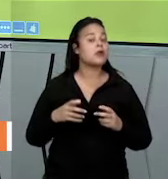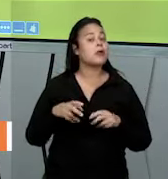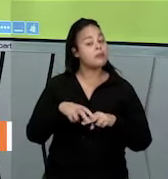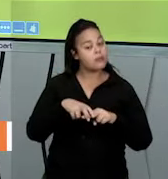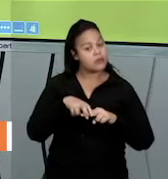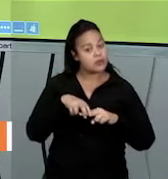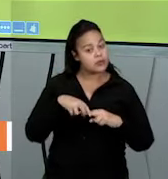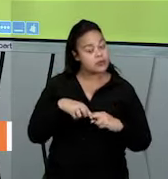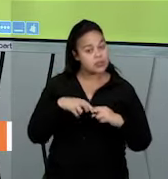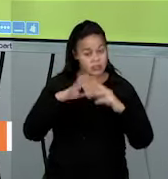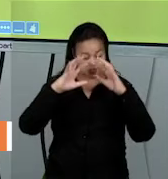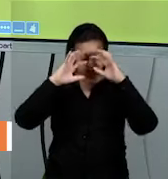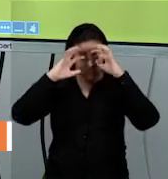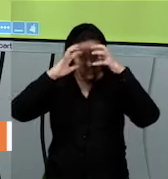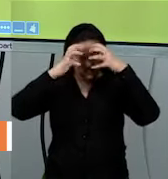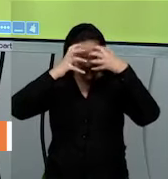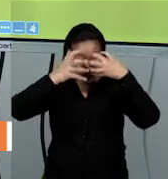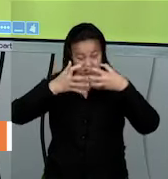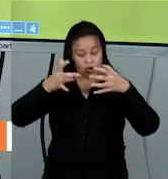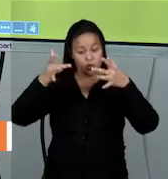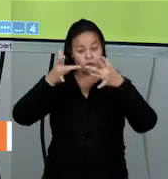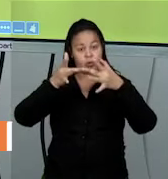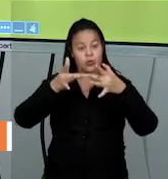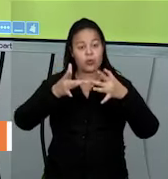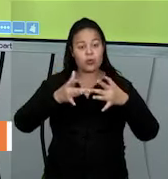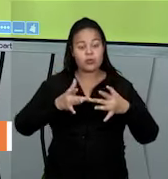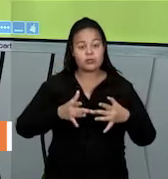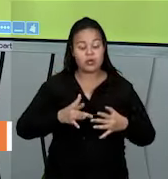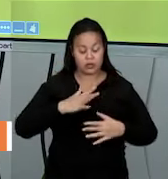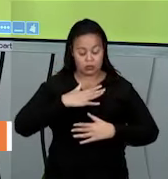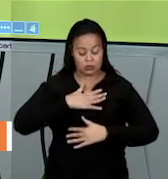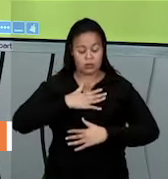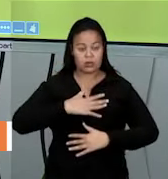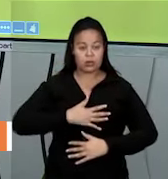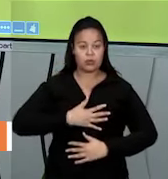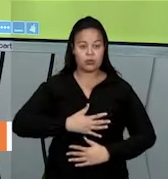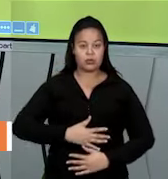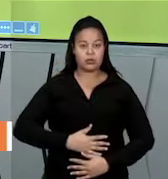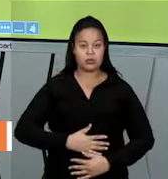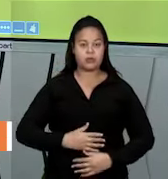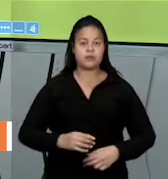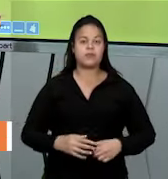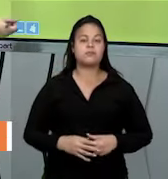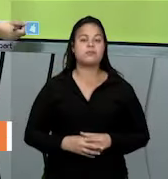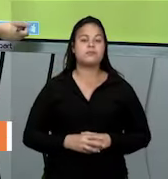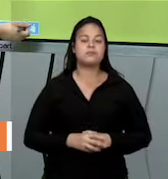vai exercer o comando dos órgãos do nosso corpo.